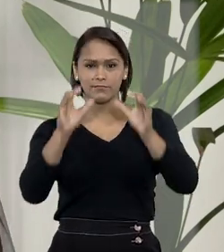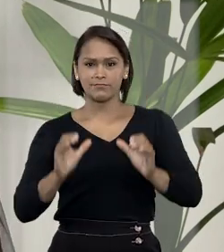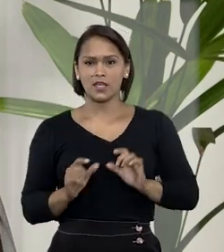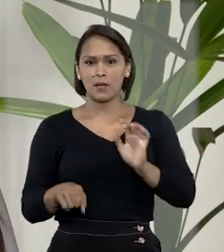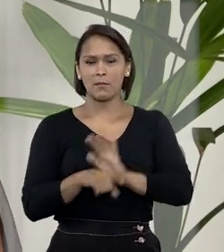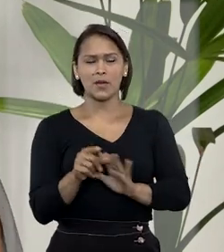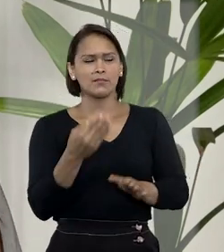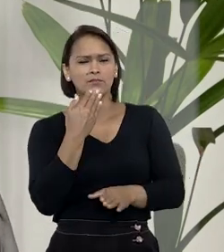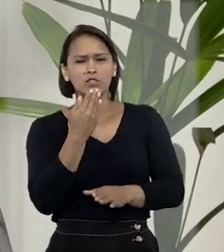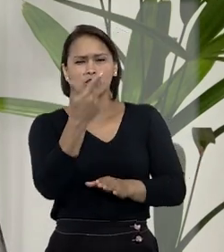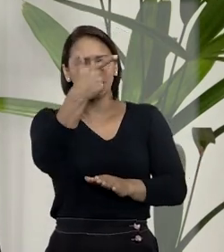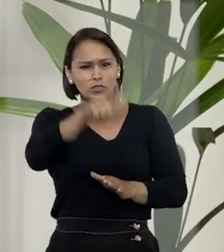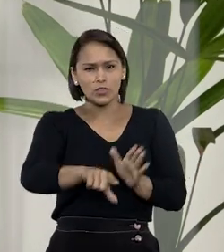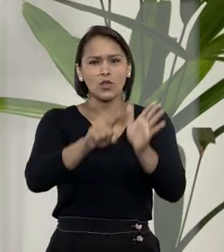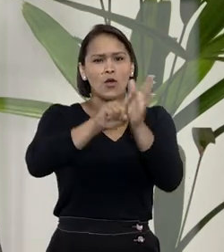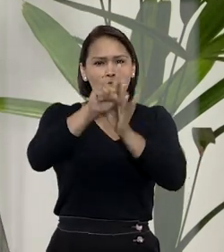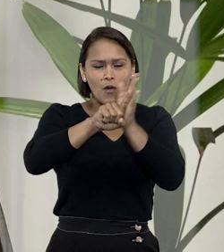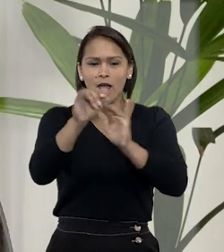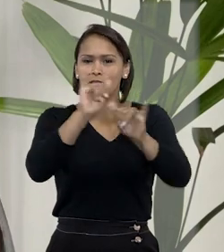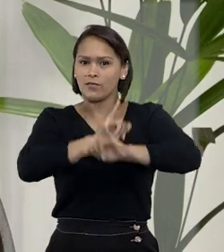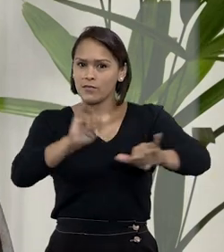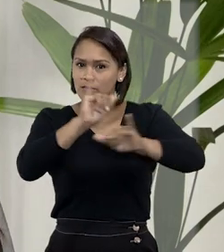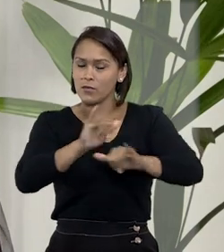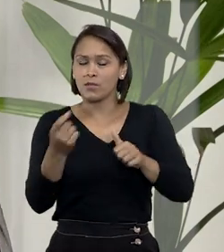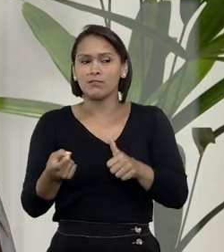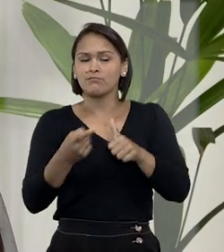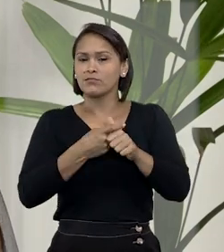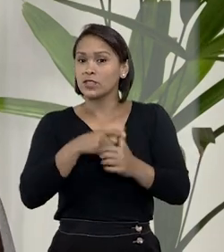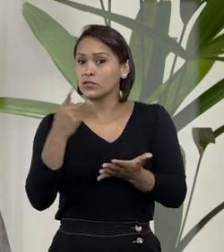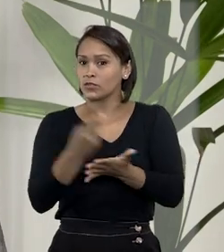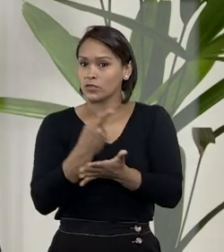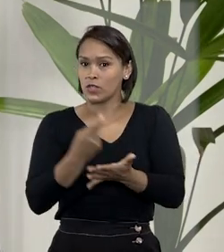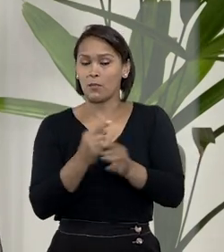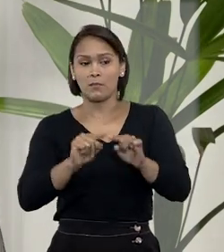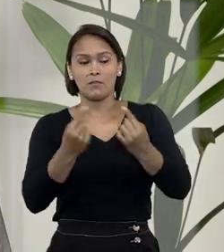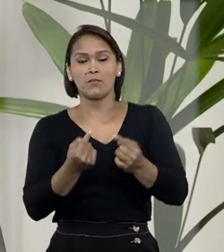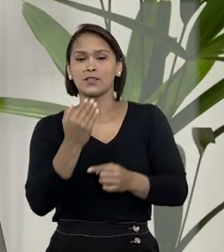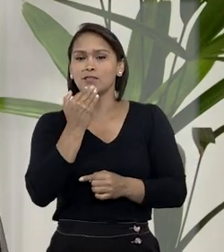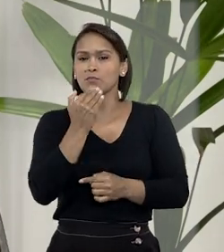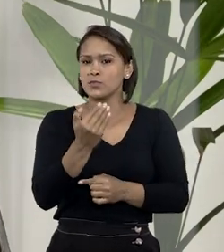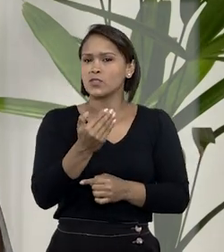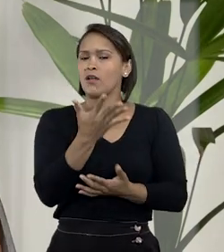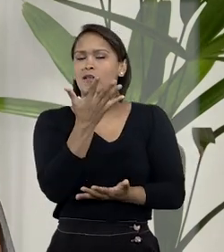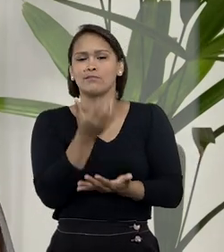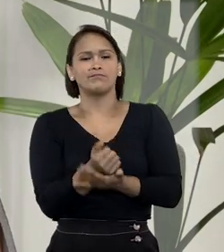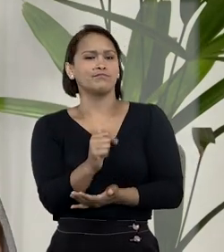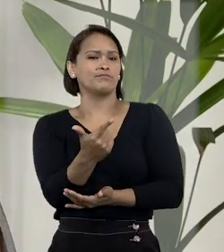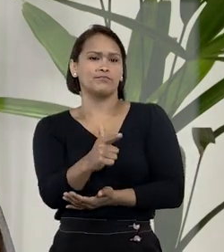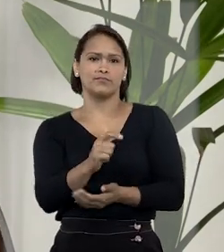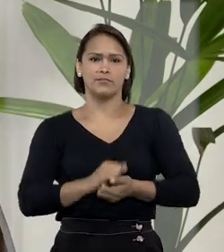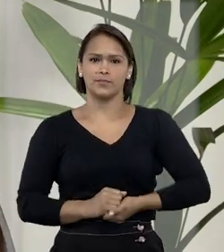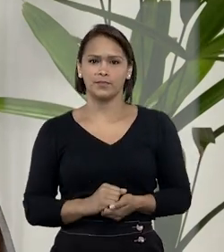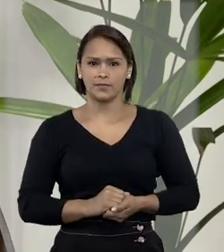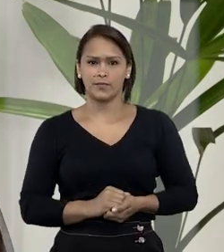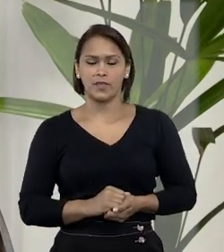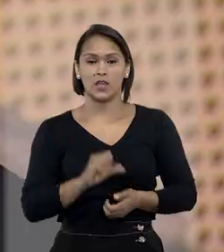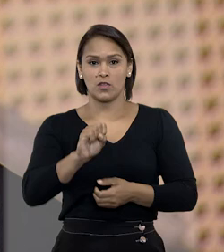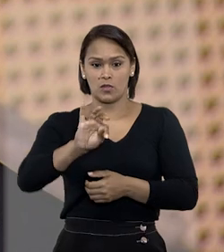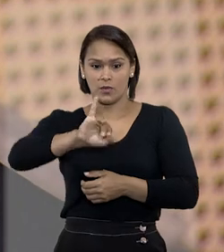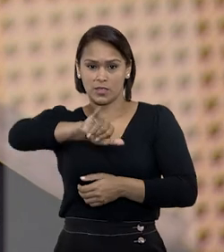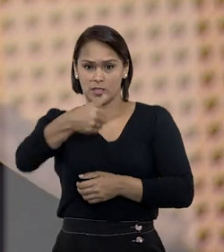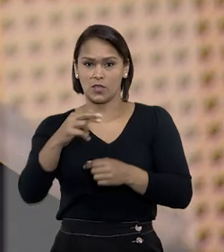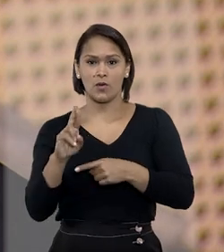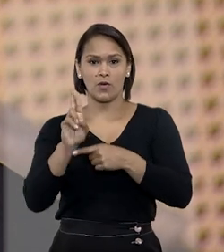Cidadania para pedir a retificação dos registros informar sobre a suspeita de fraude mas os pedidos não foram atendidos